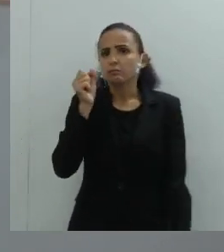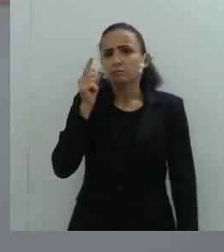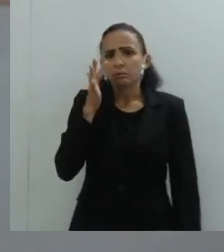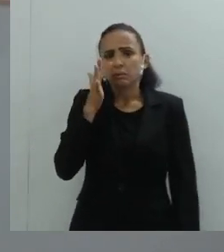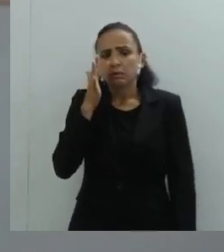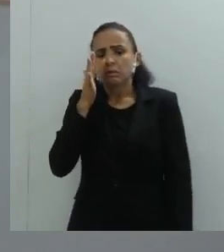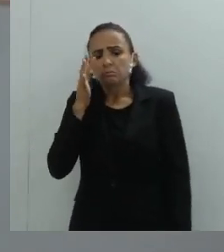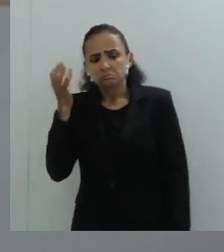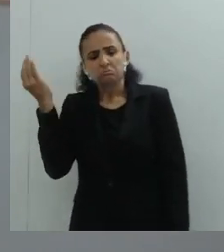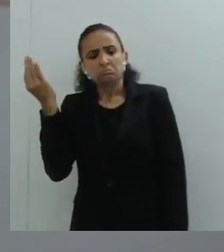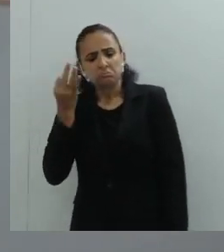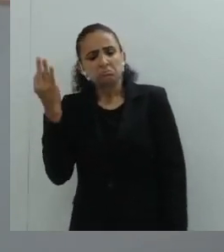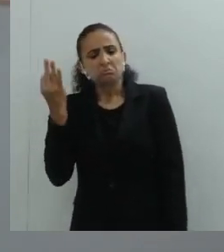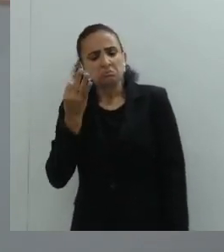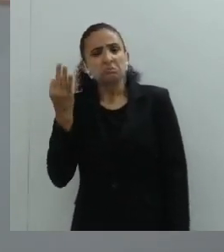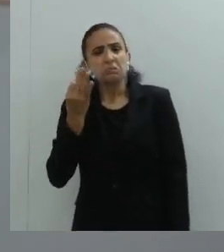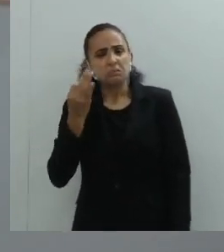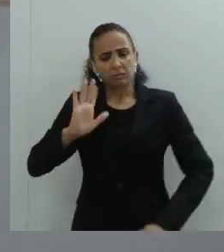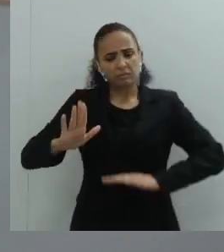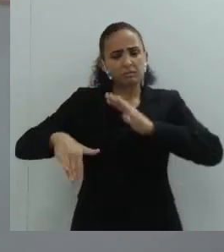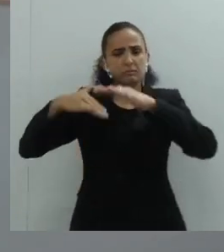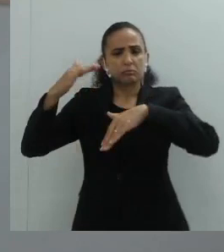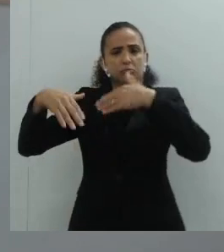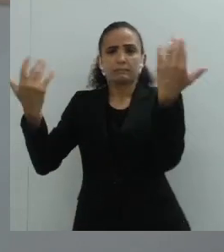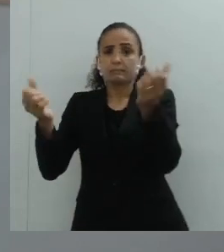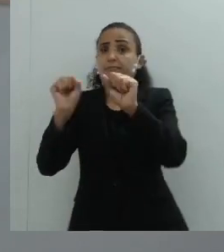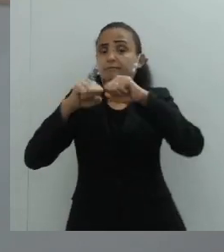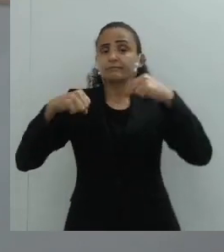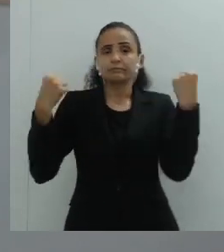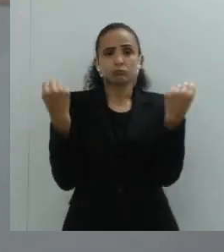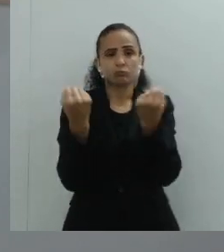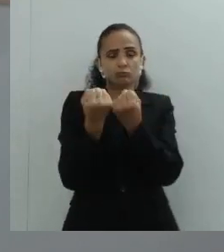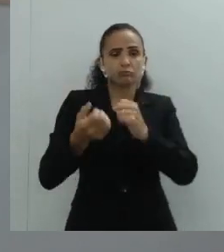impressionados com o tamanho do desenvolvimento dessa sociedade, não é?